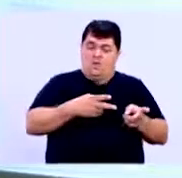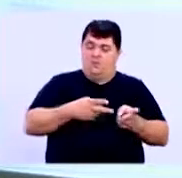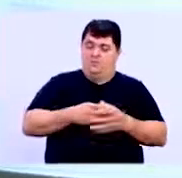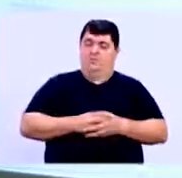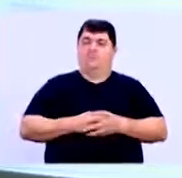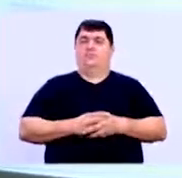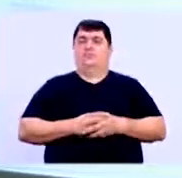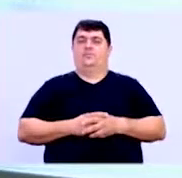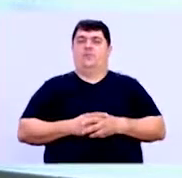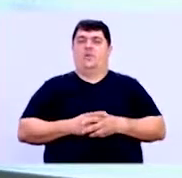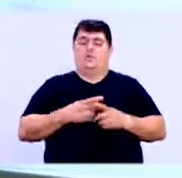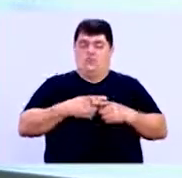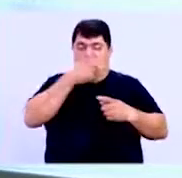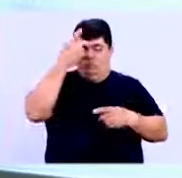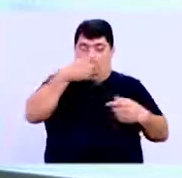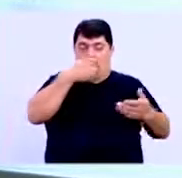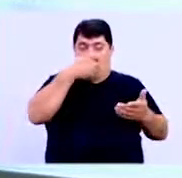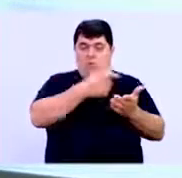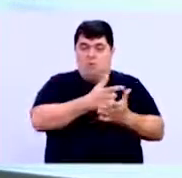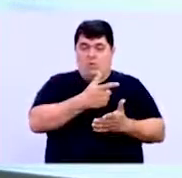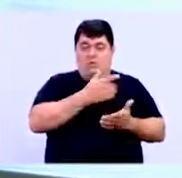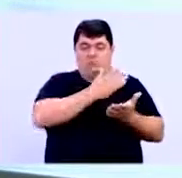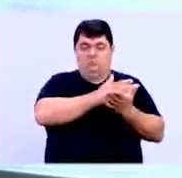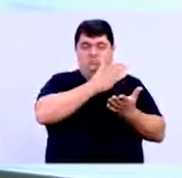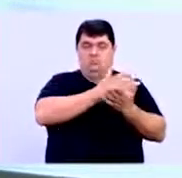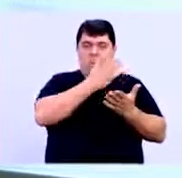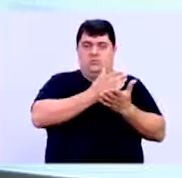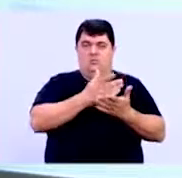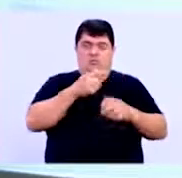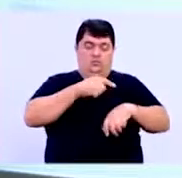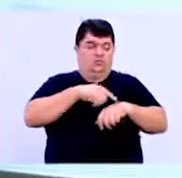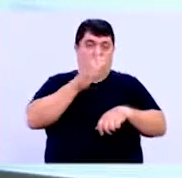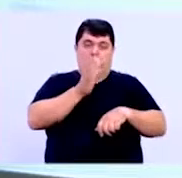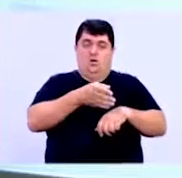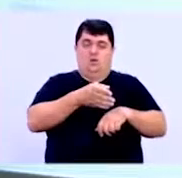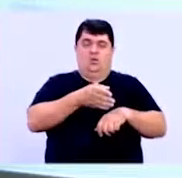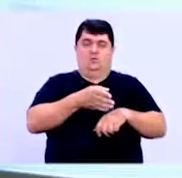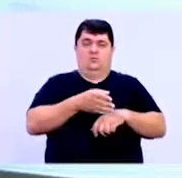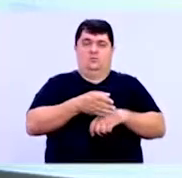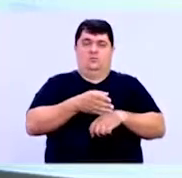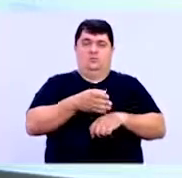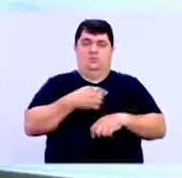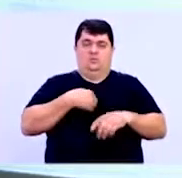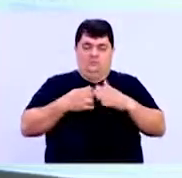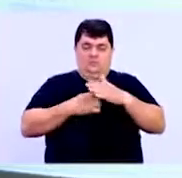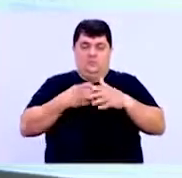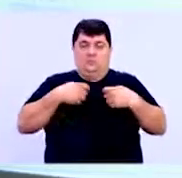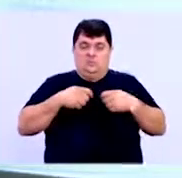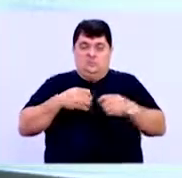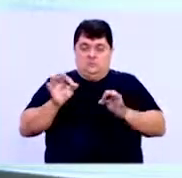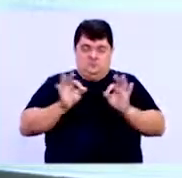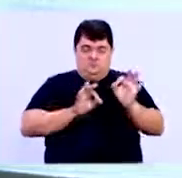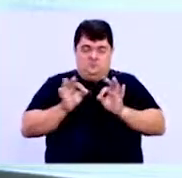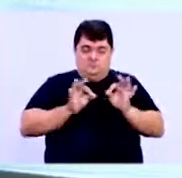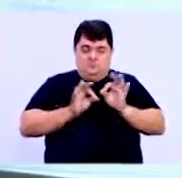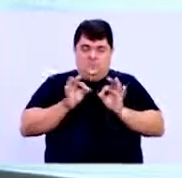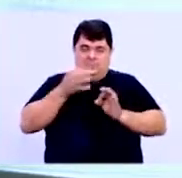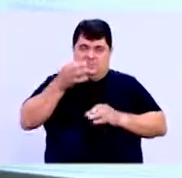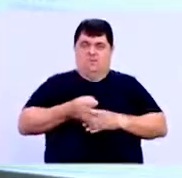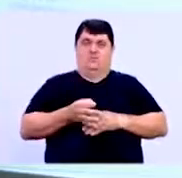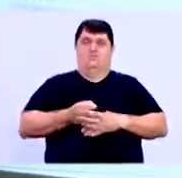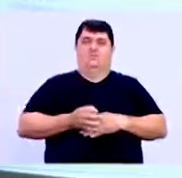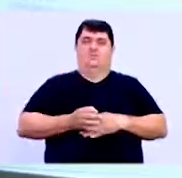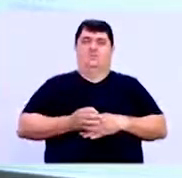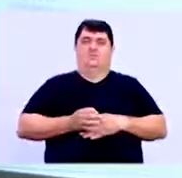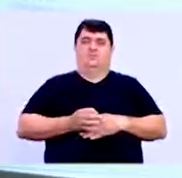Esse cliente comprou essa embalagem a prazo e agora venceu. Agora, eu, quanto empresa, preciso cobrar do meu consumidor final.